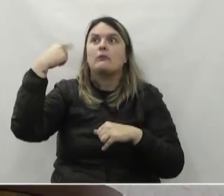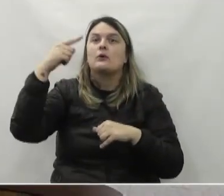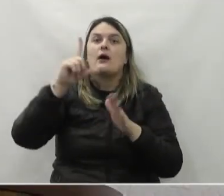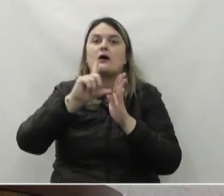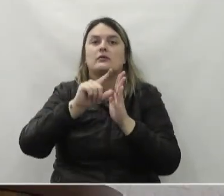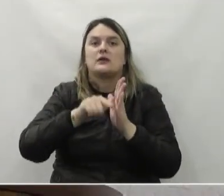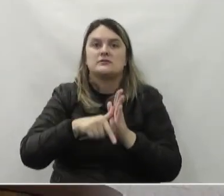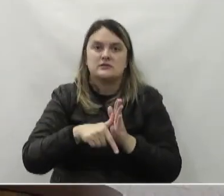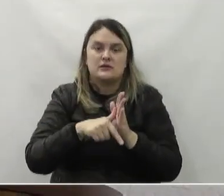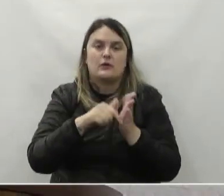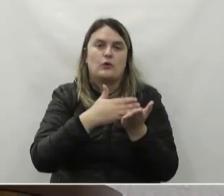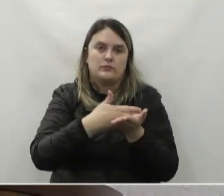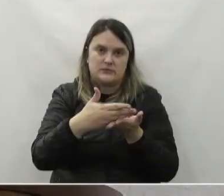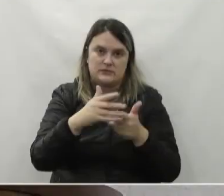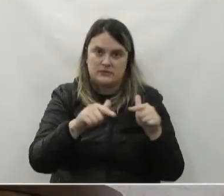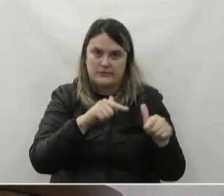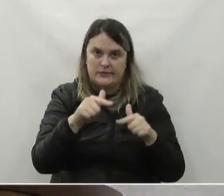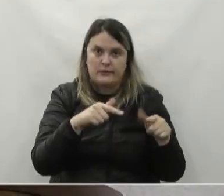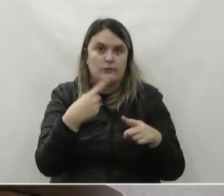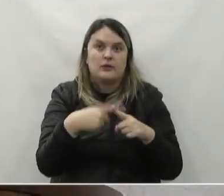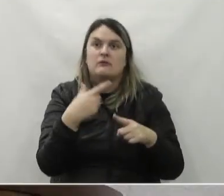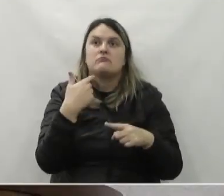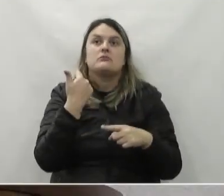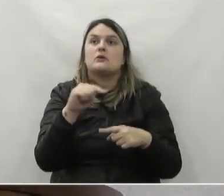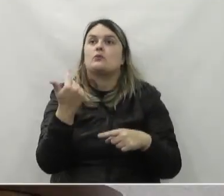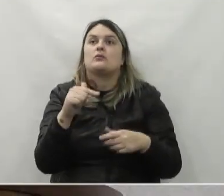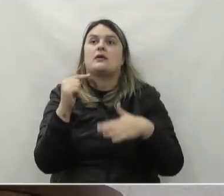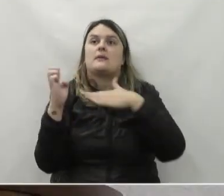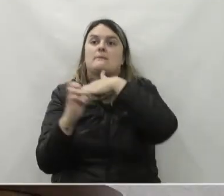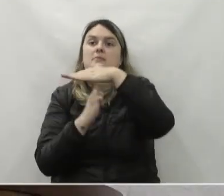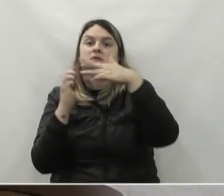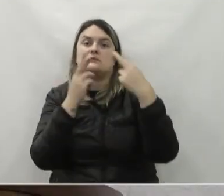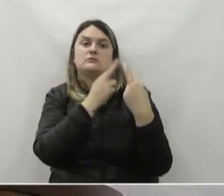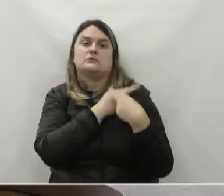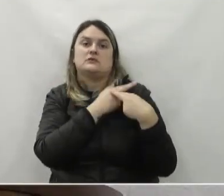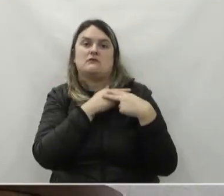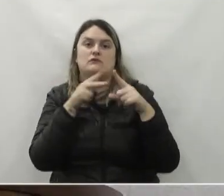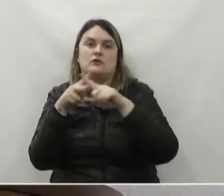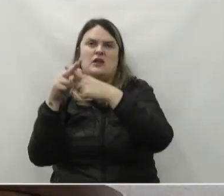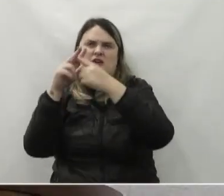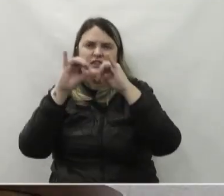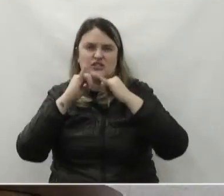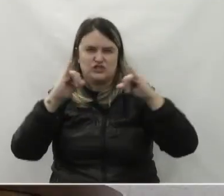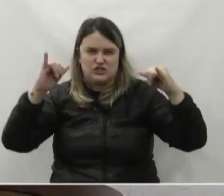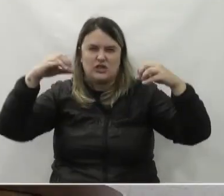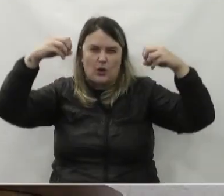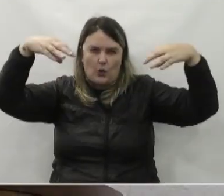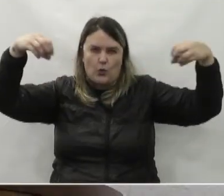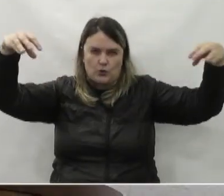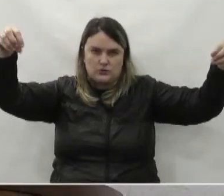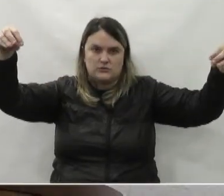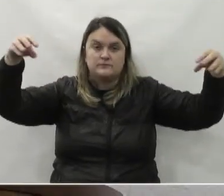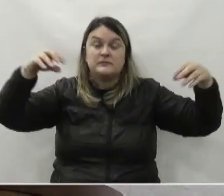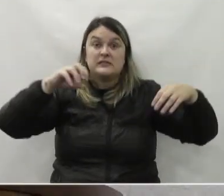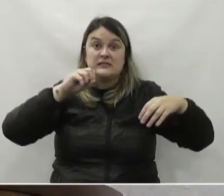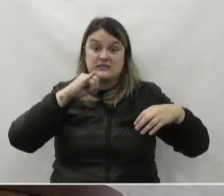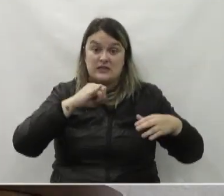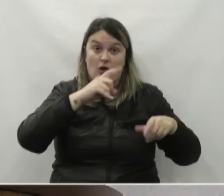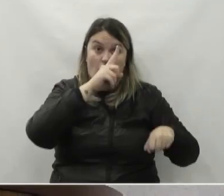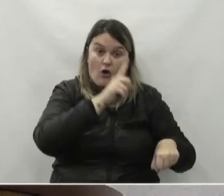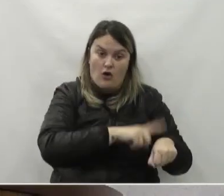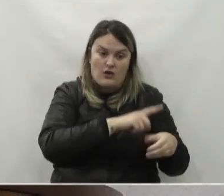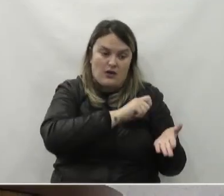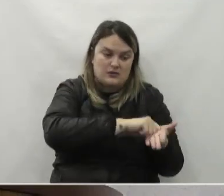esse processo, a gente não ter nem empresa para fazer a manutenção do nosso município. E assim que for assinada a ordem de